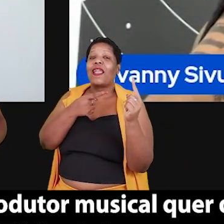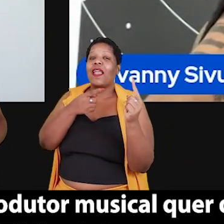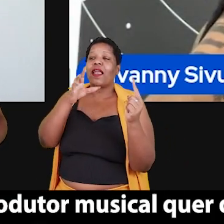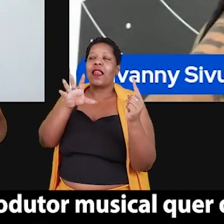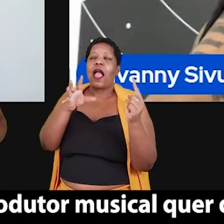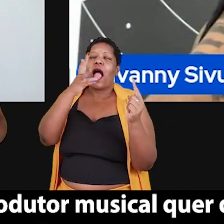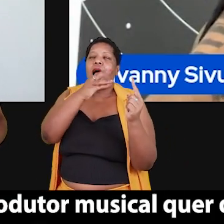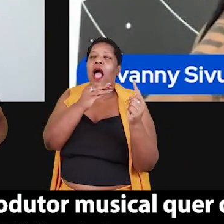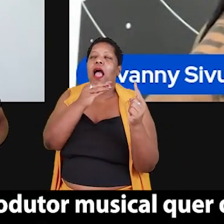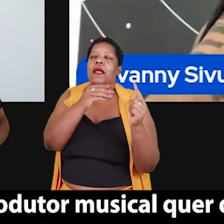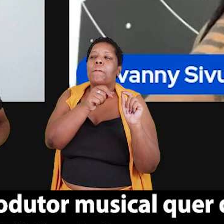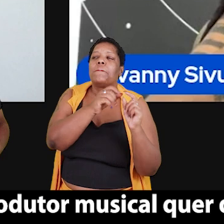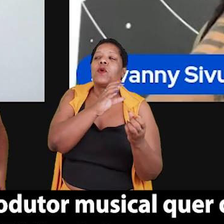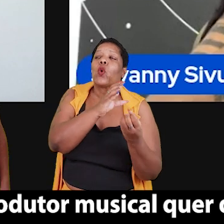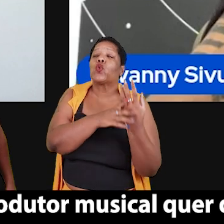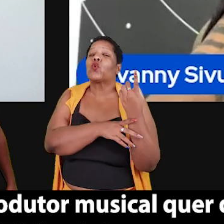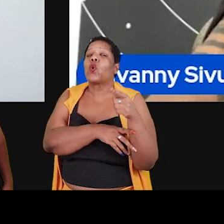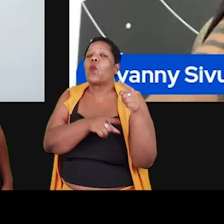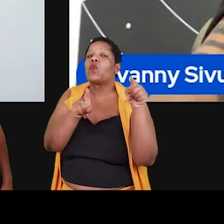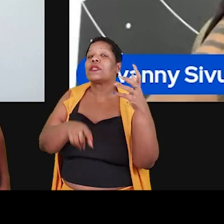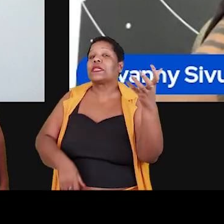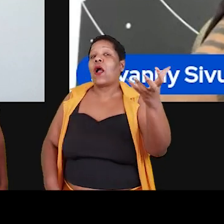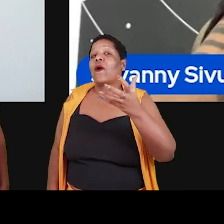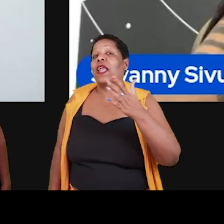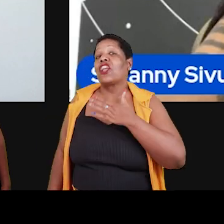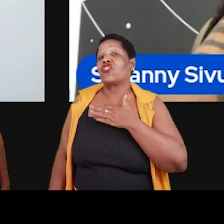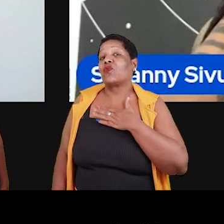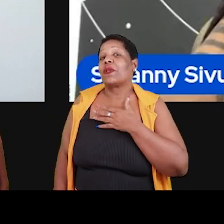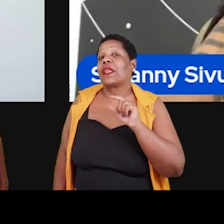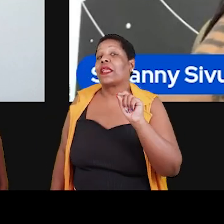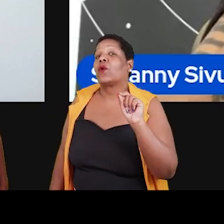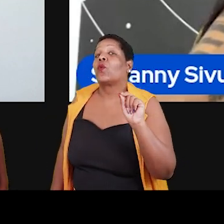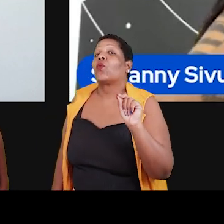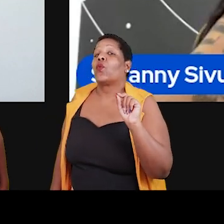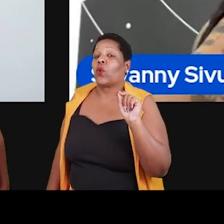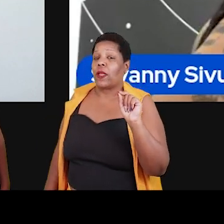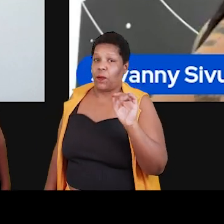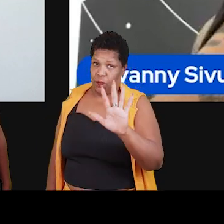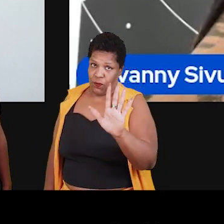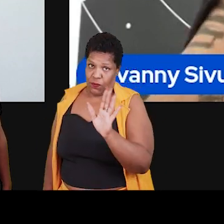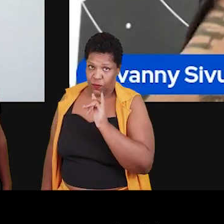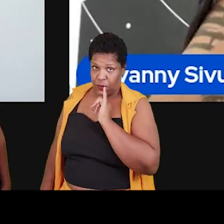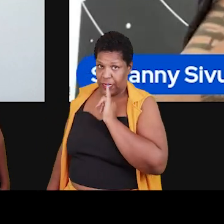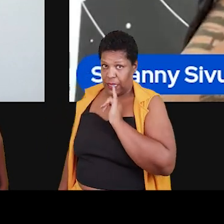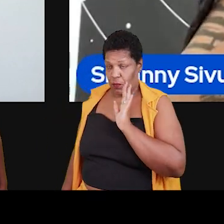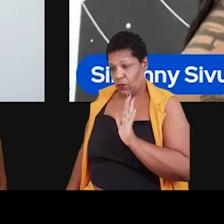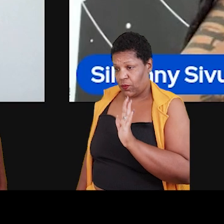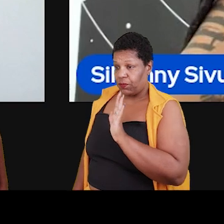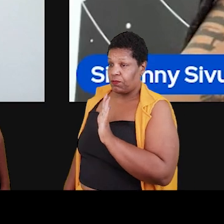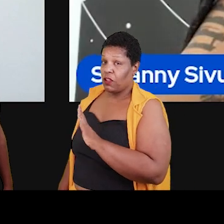o que aquele produtor musical quer de mim, tá ligado? Porque, por exemplo, já